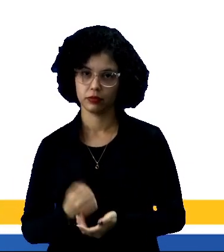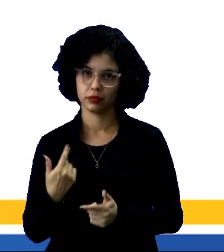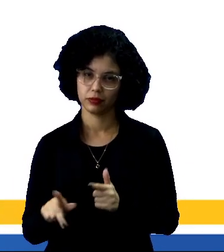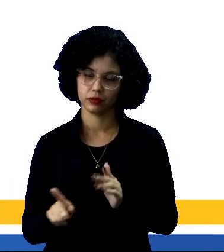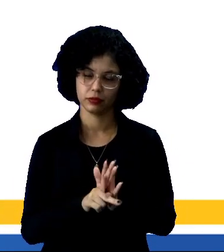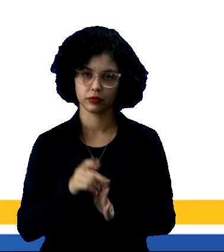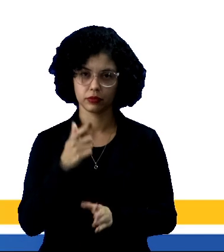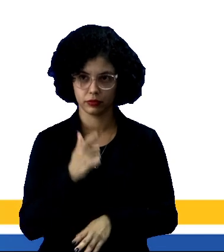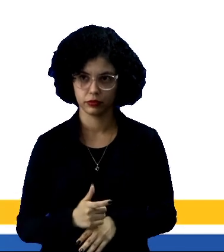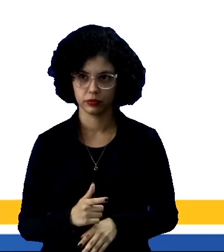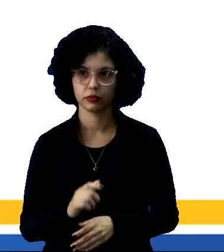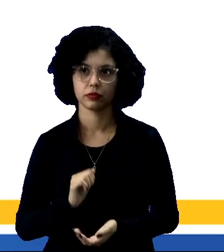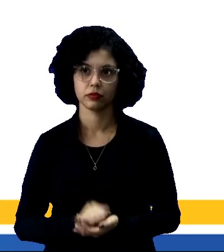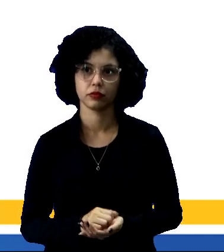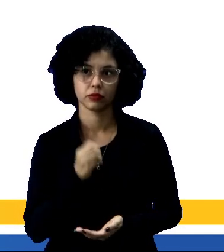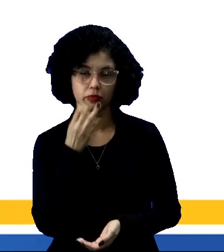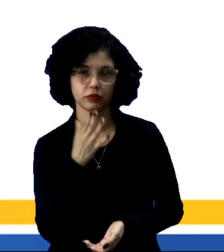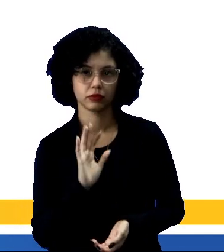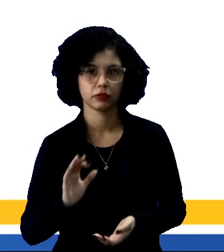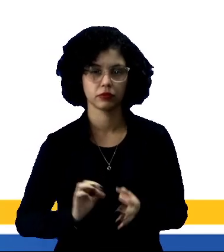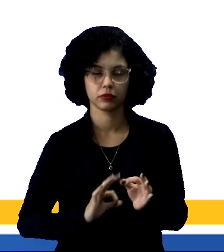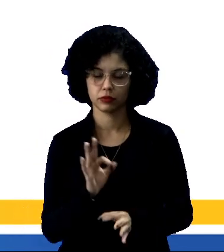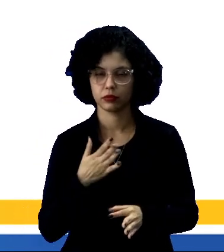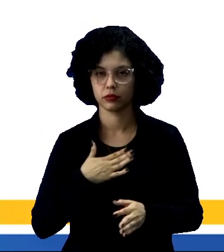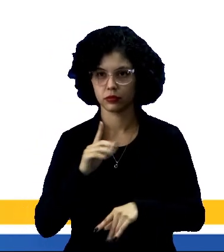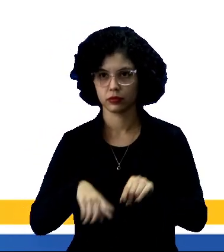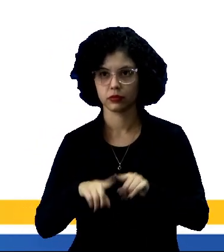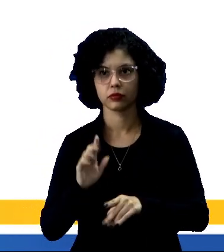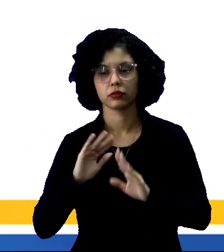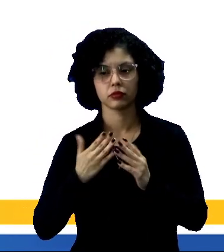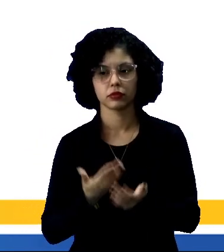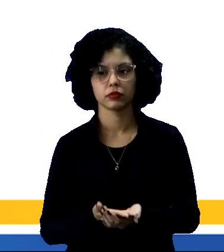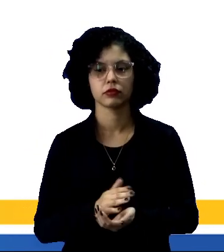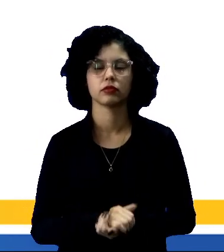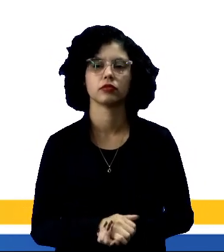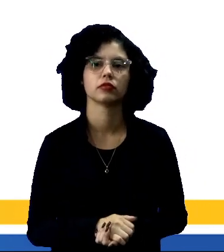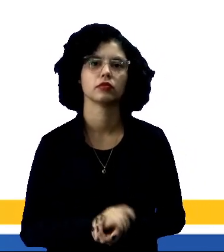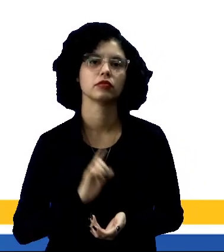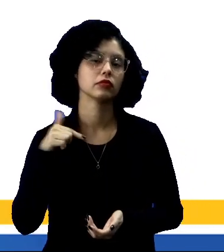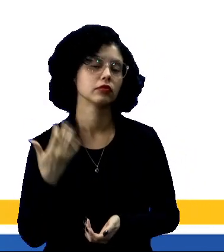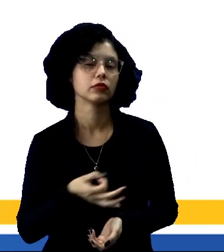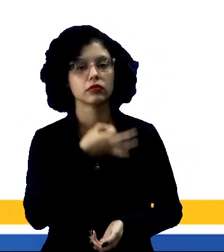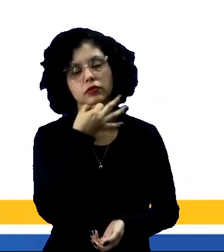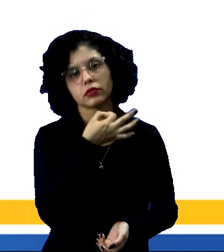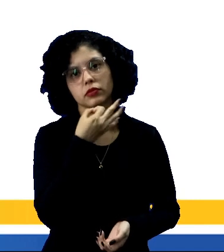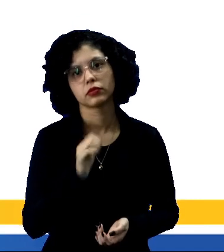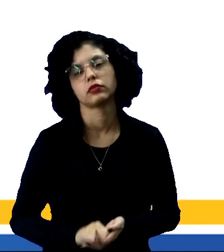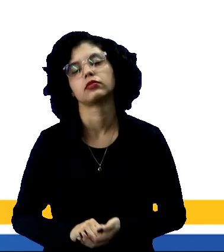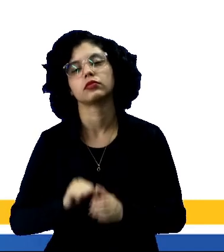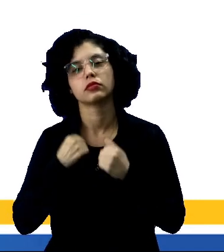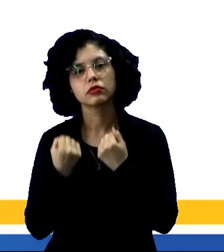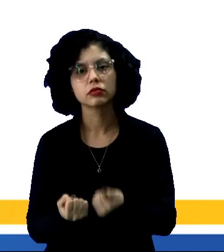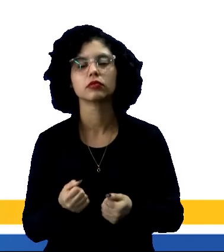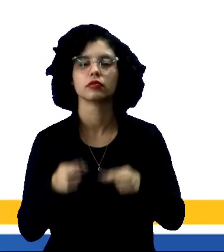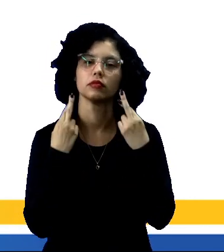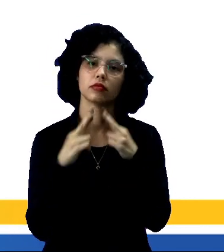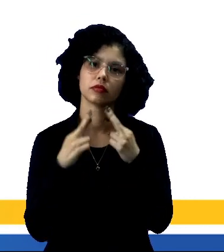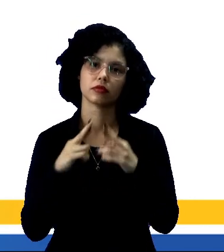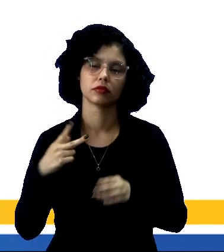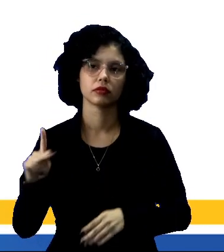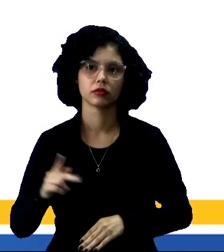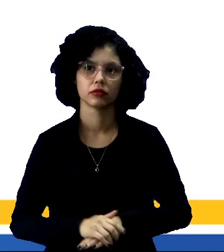para ela. O defeito compromete o bom funcionamento dos meus materiais escolares. É outro argumento que ela sustenta a